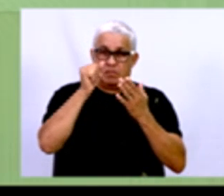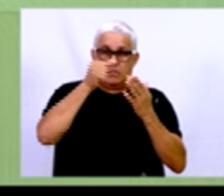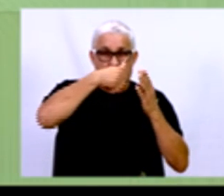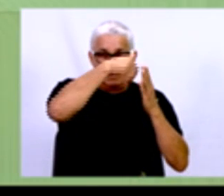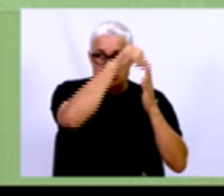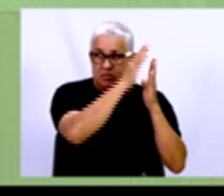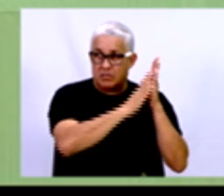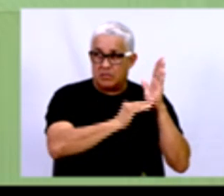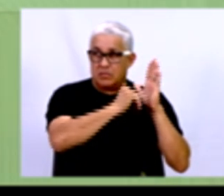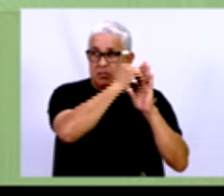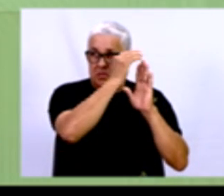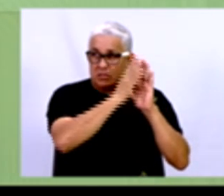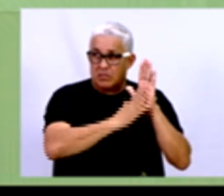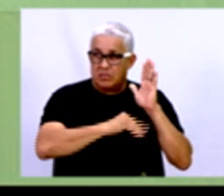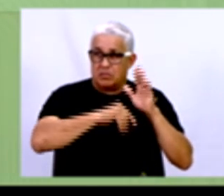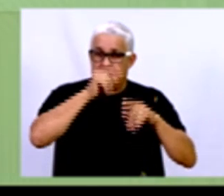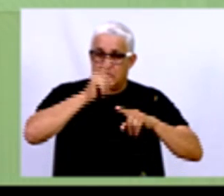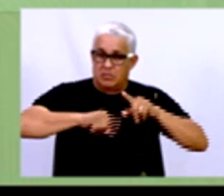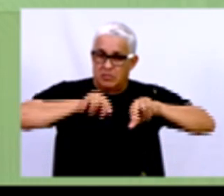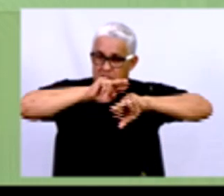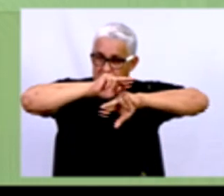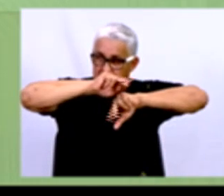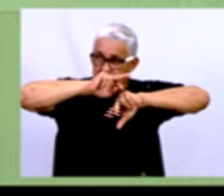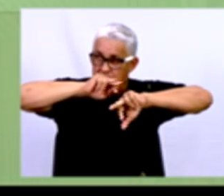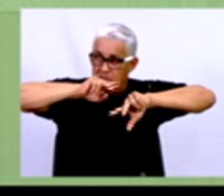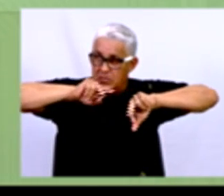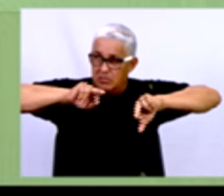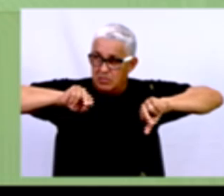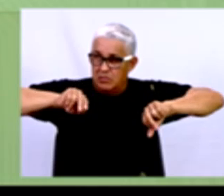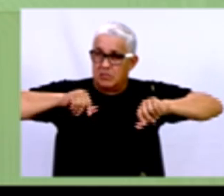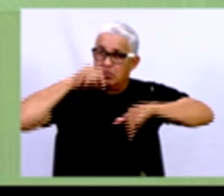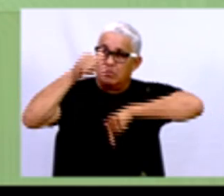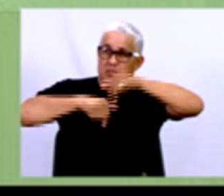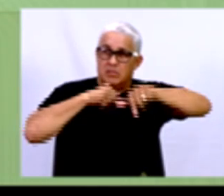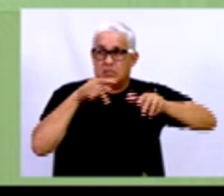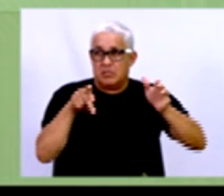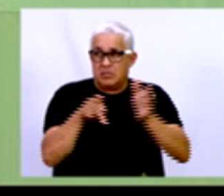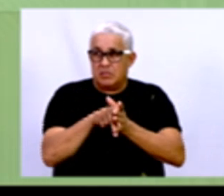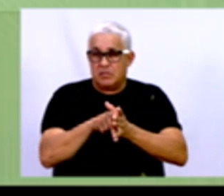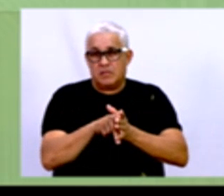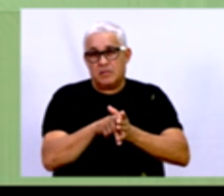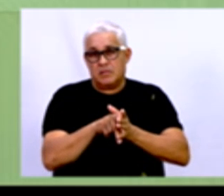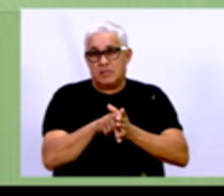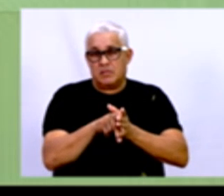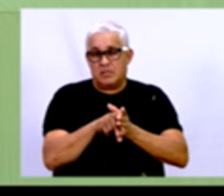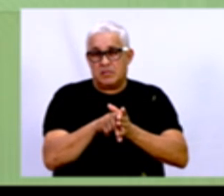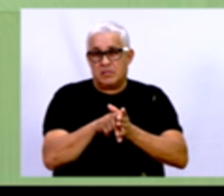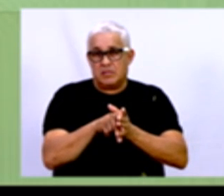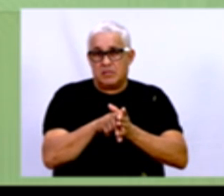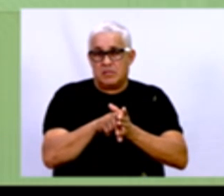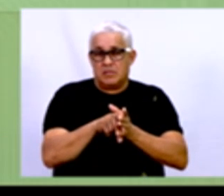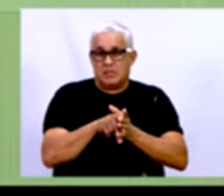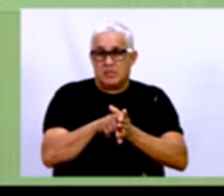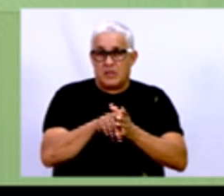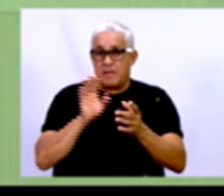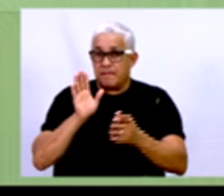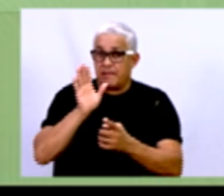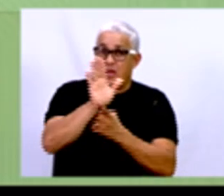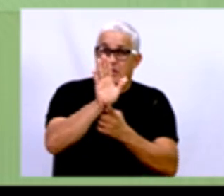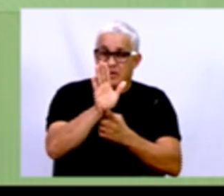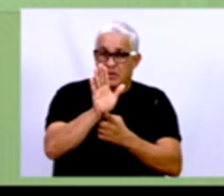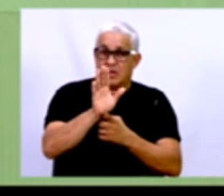com todos os seus materiais, né? Todo o seu instrumento de trabalho sendo evidenciados. É como se o